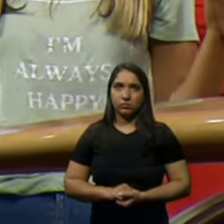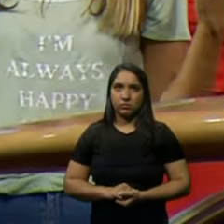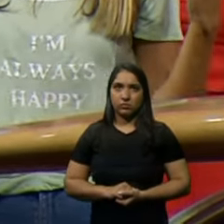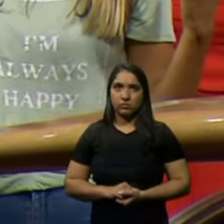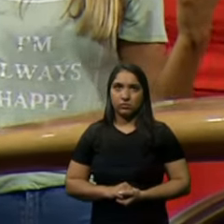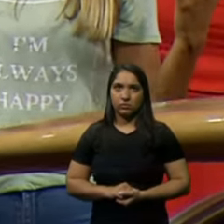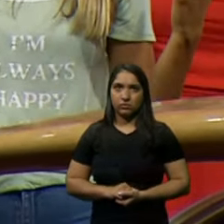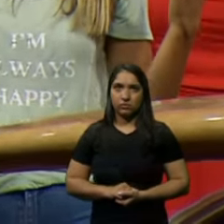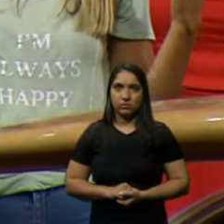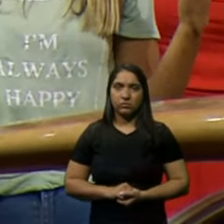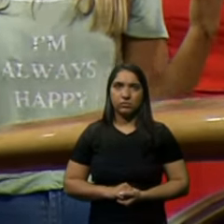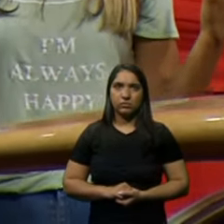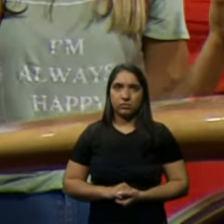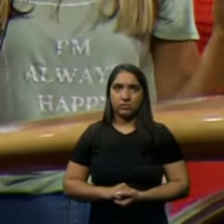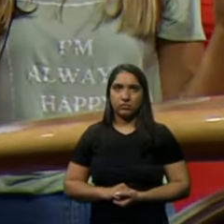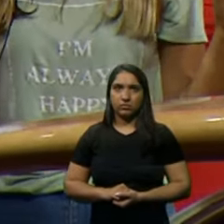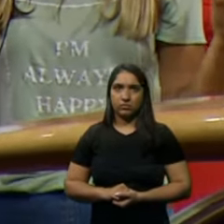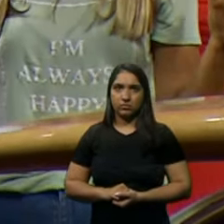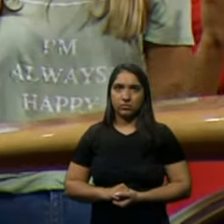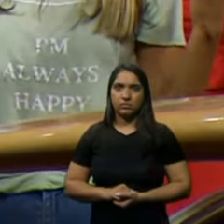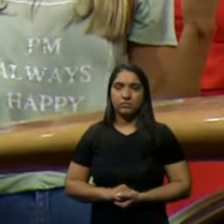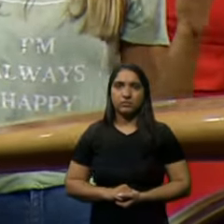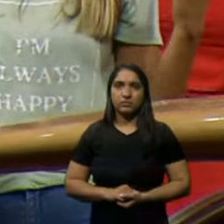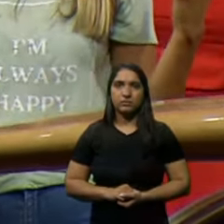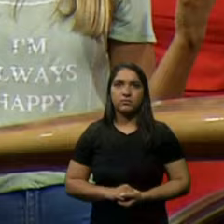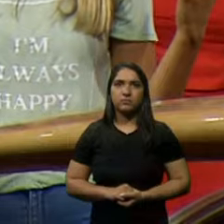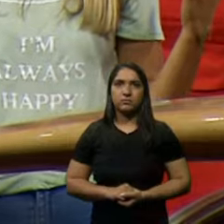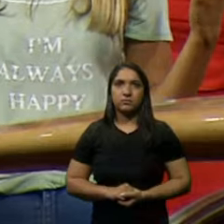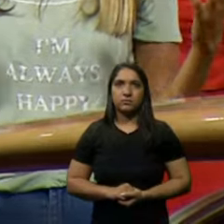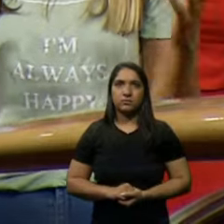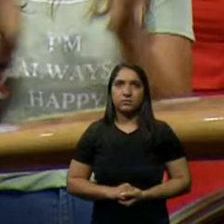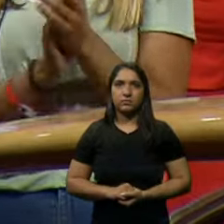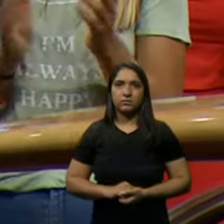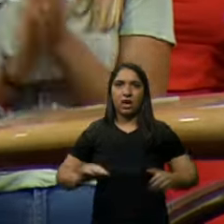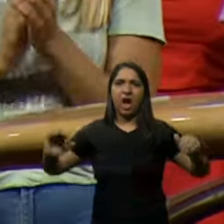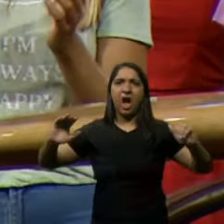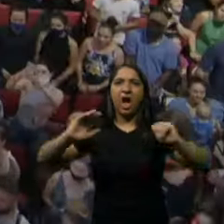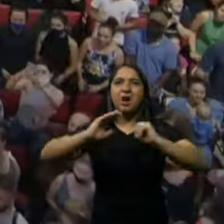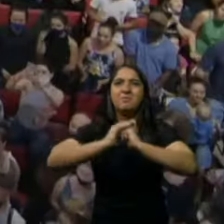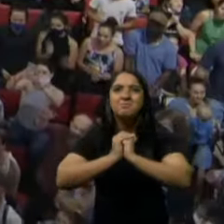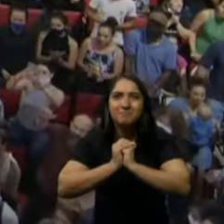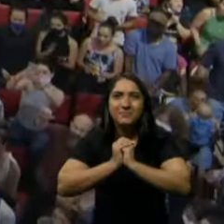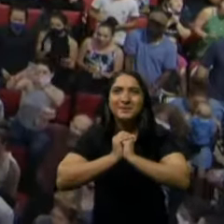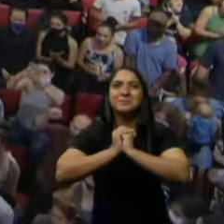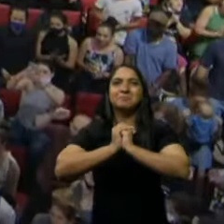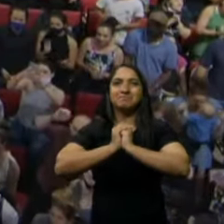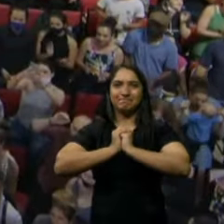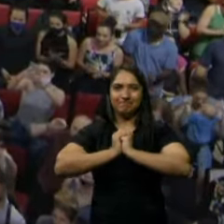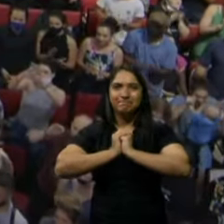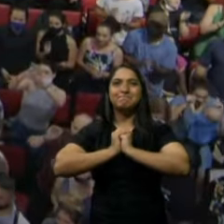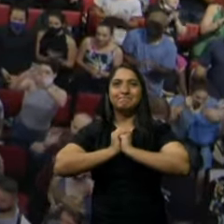de café e nem homem e